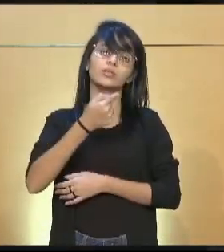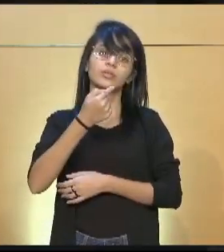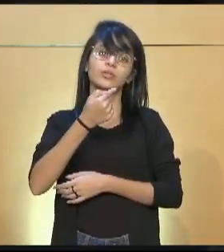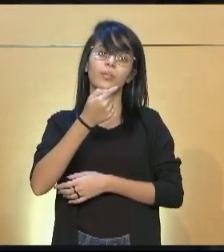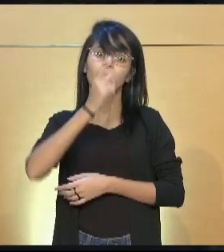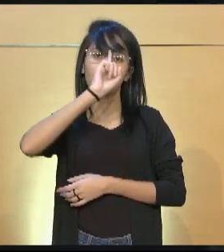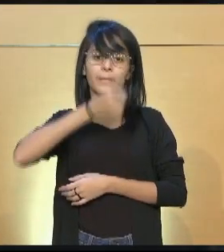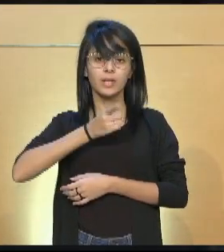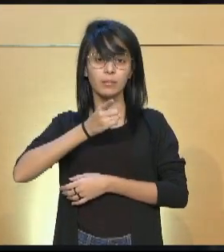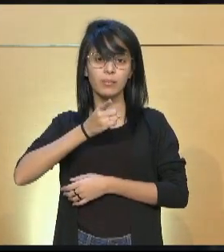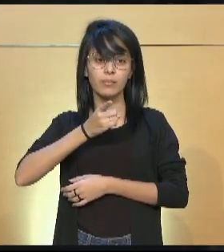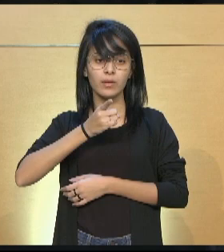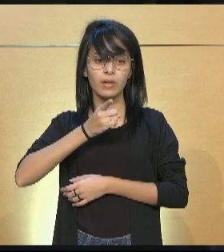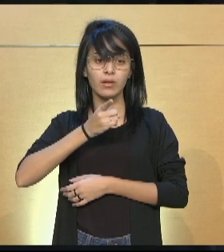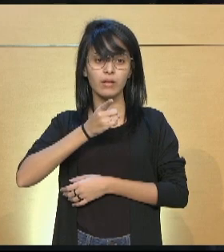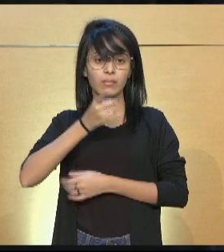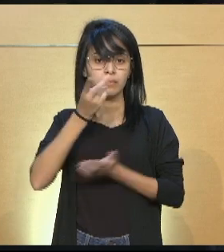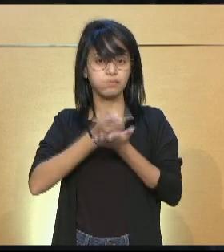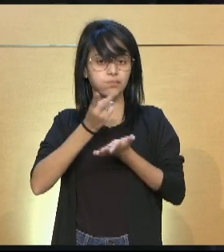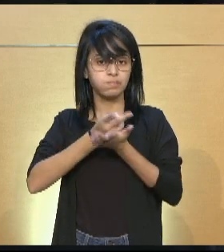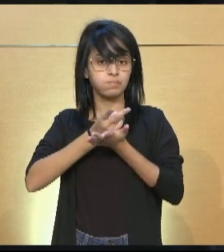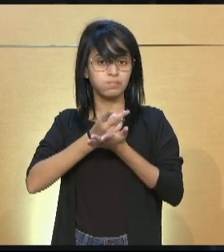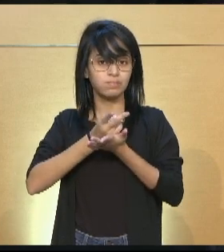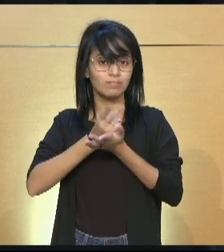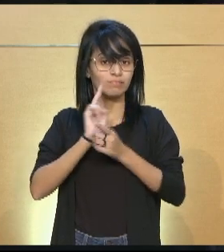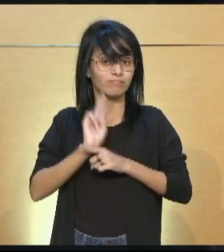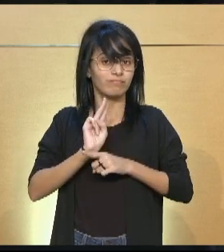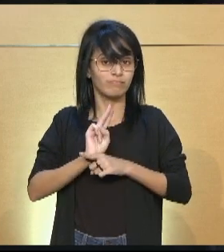válido? O que você acha?